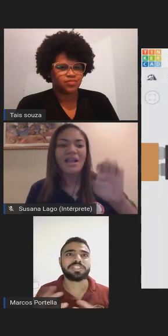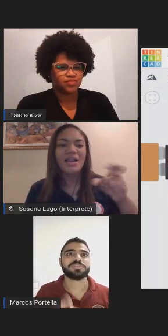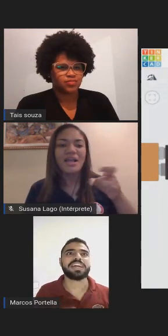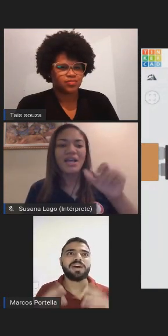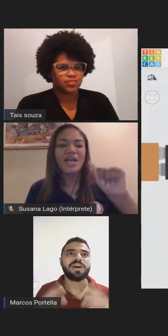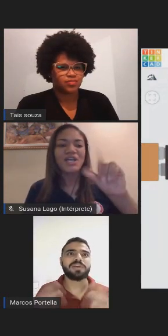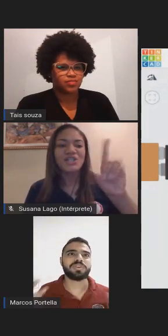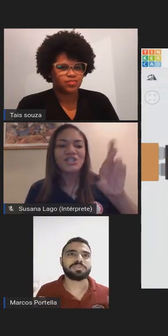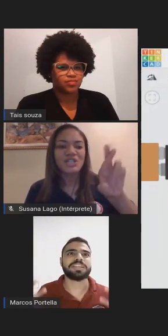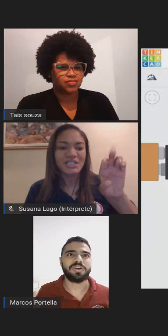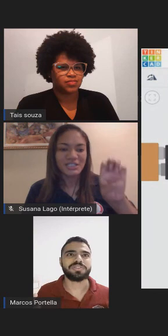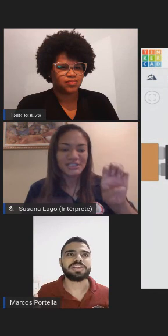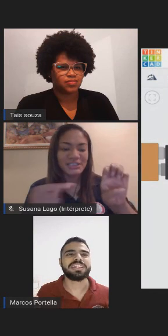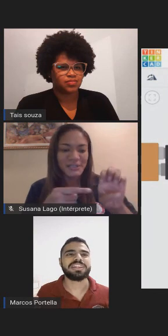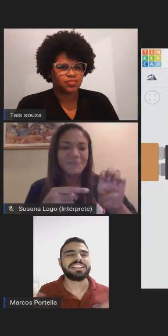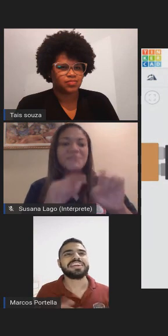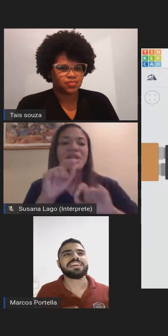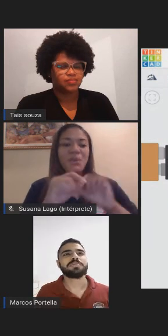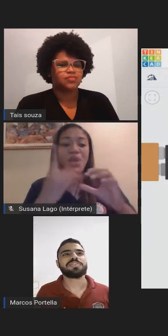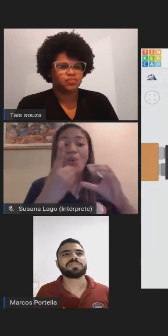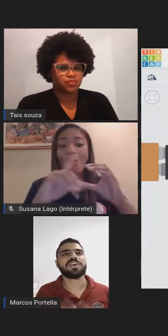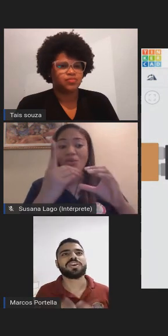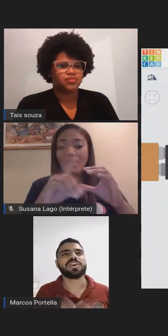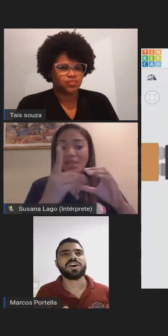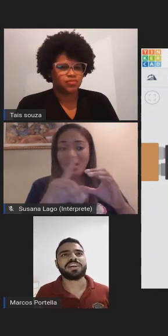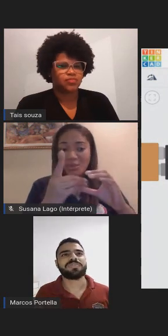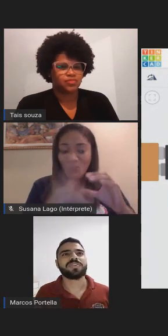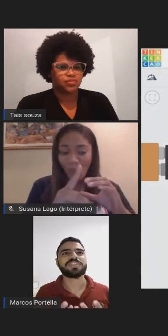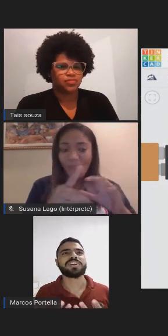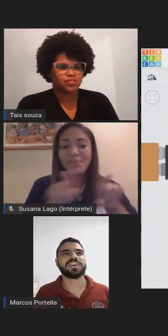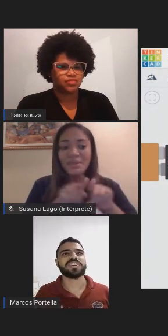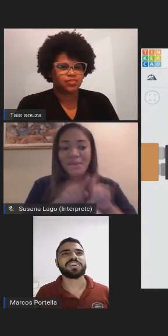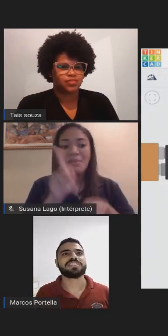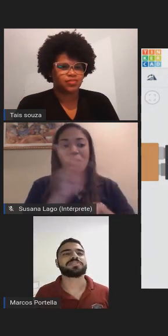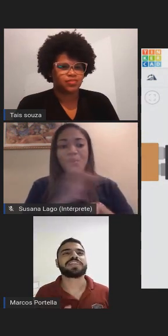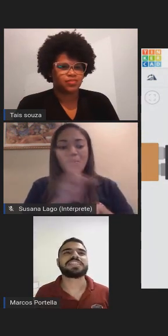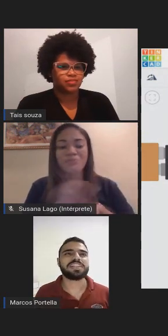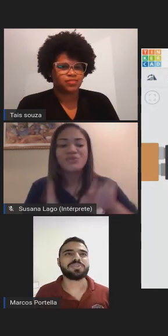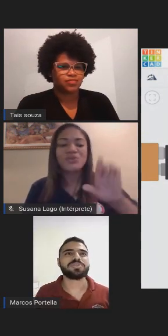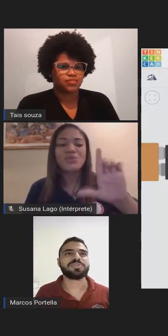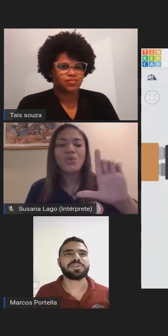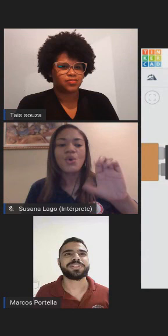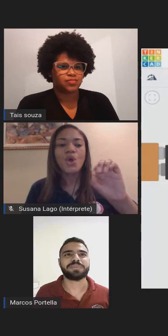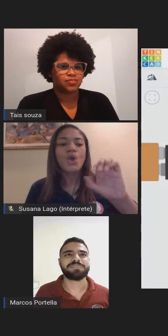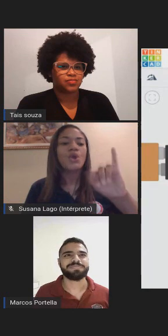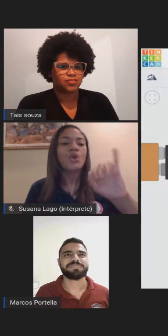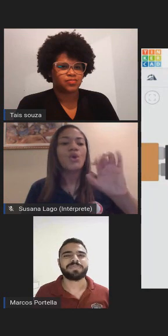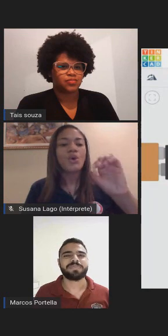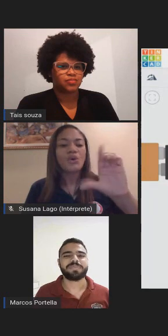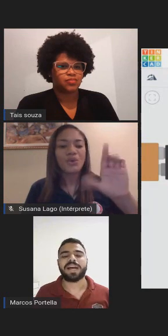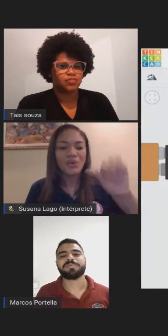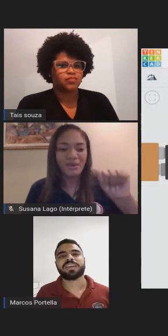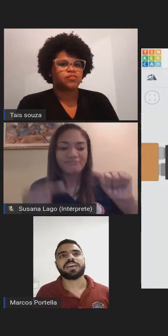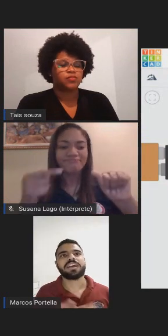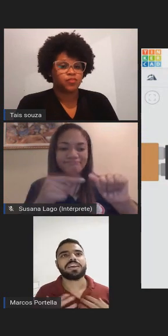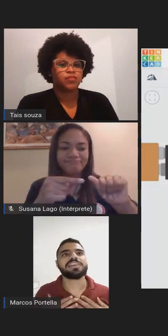Include, o coordenador geral do Include Pedagógico, né? E o professor Loyola, Luiz Loyola, nosso facilitador do Include também,